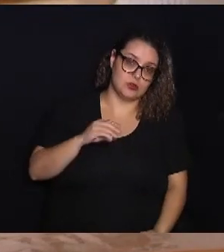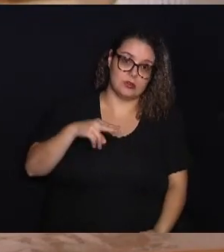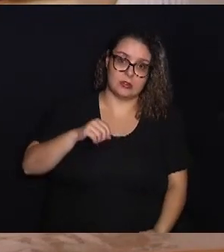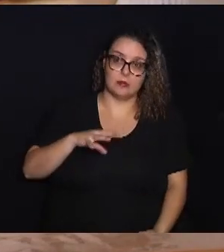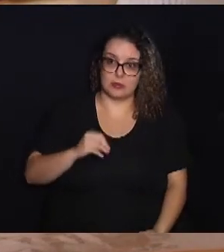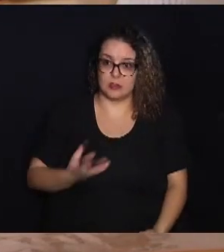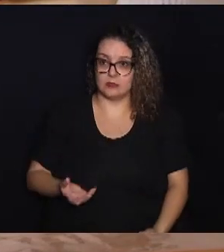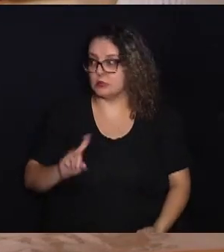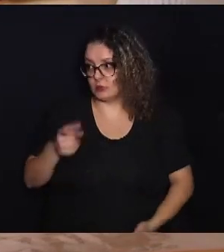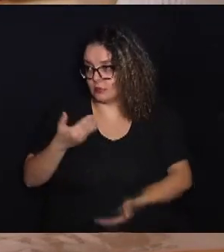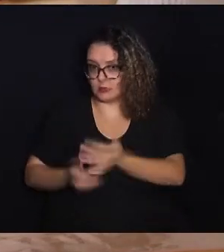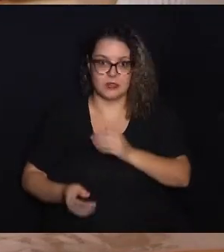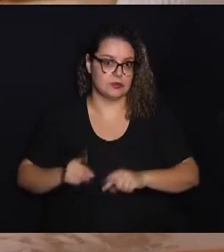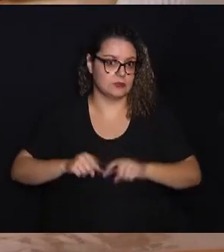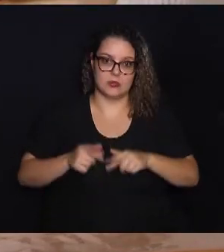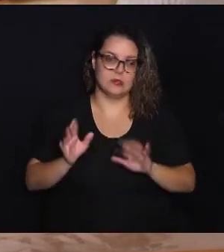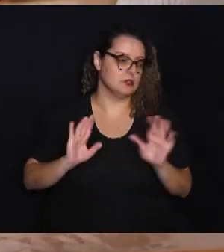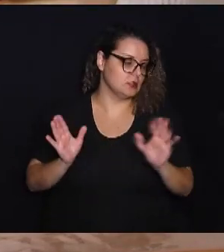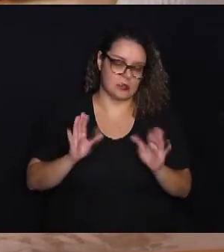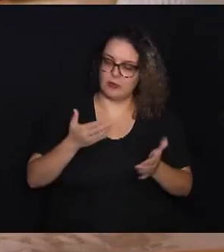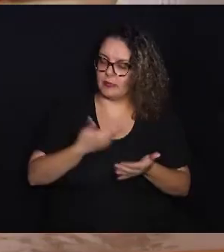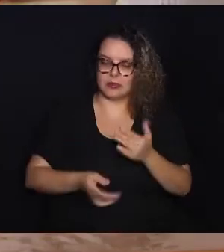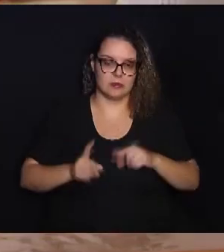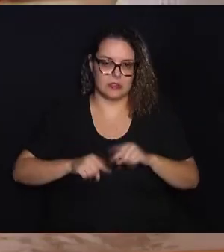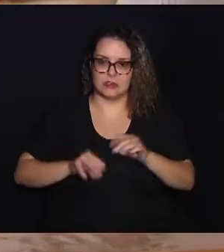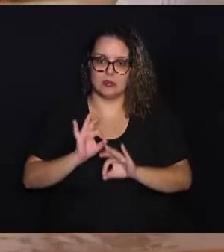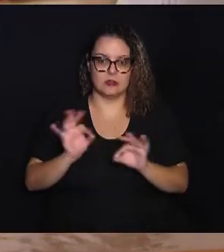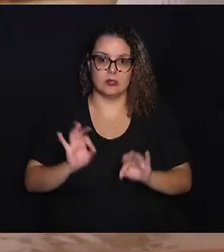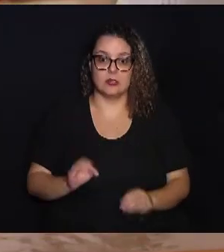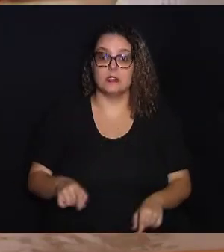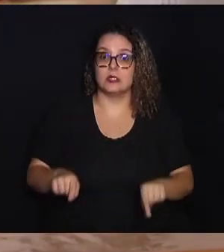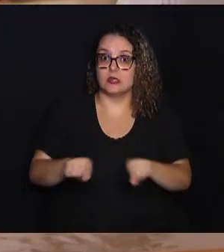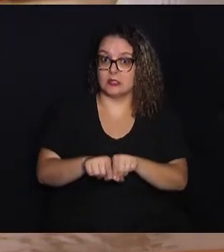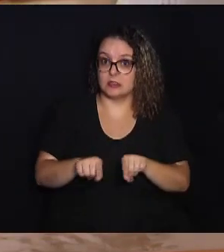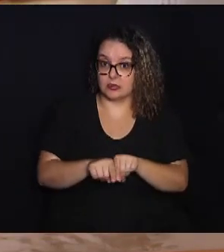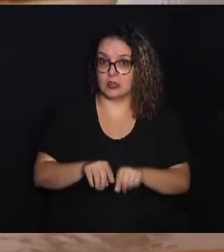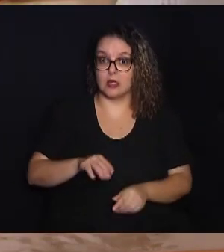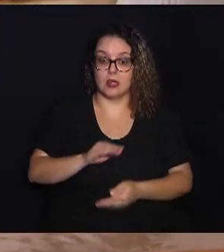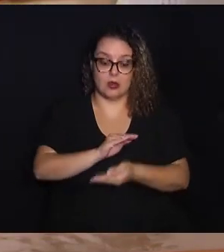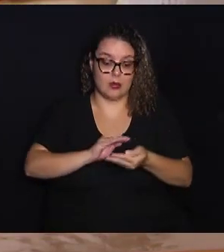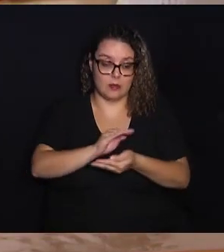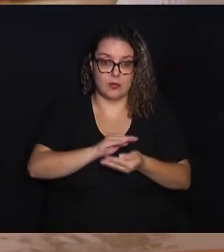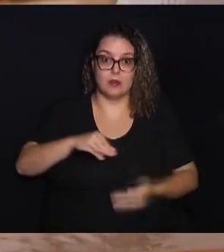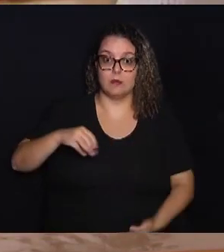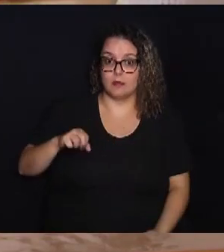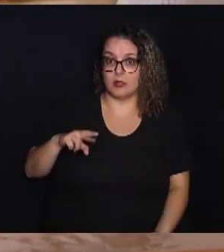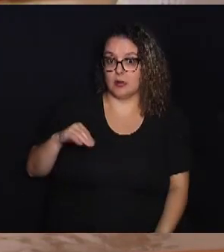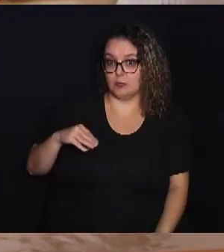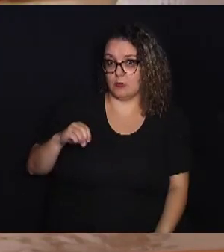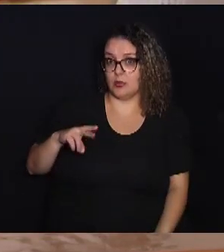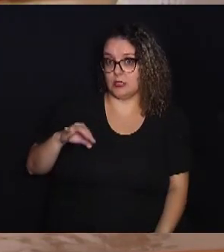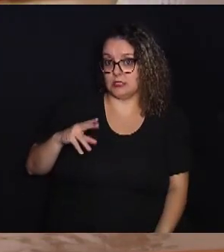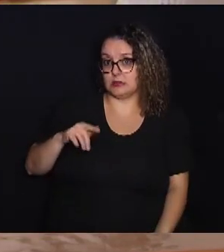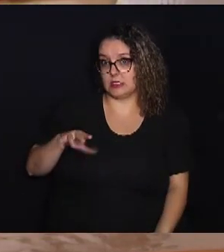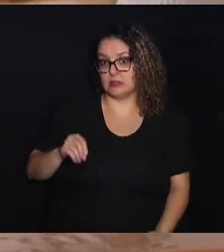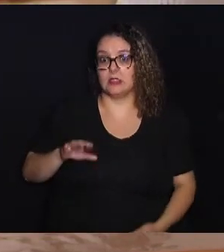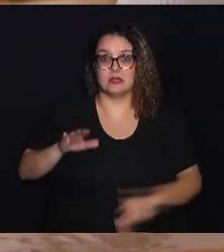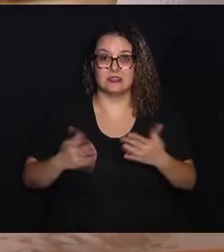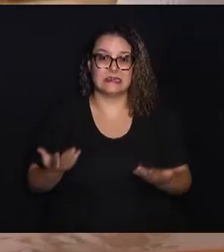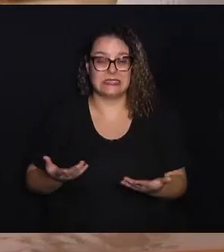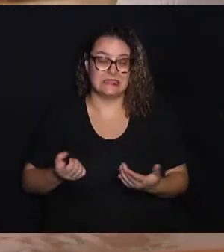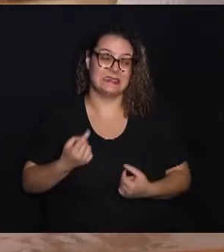do que é certo e do que é errado. Mariana, esse é o tipo de trabalho que a pessoa tem que gostar de